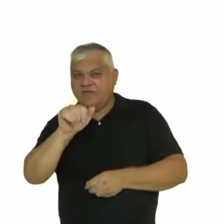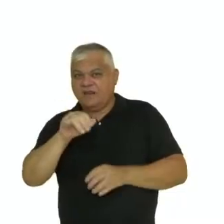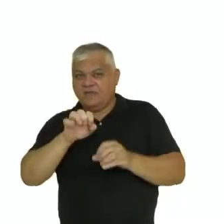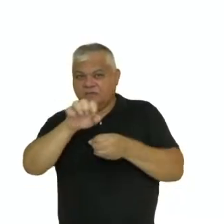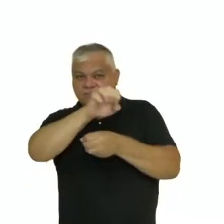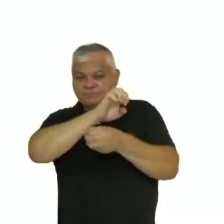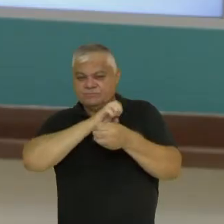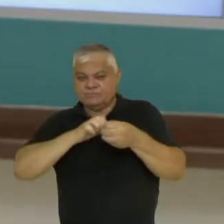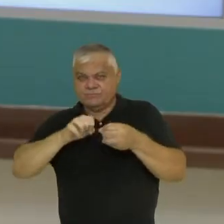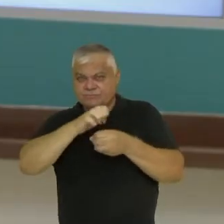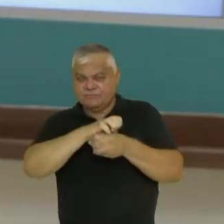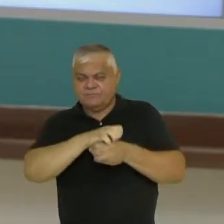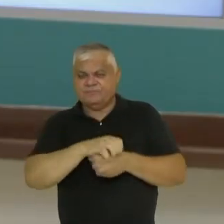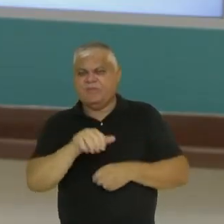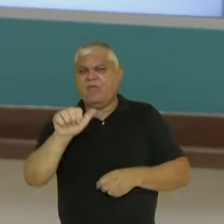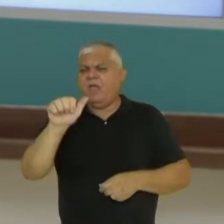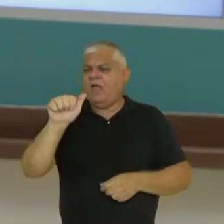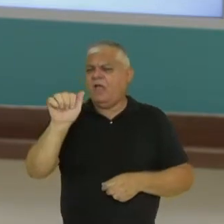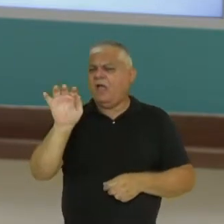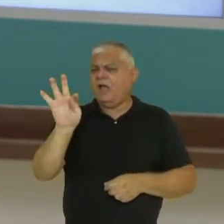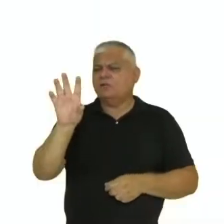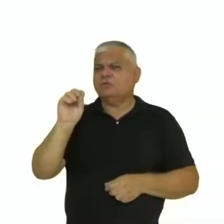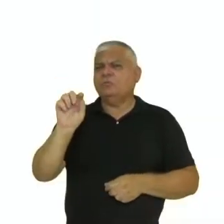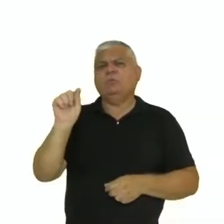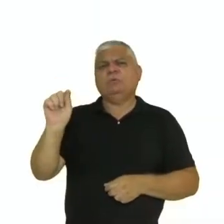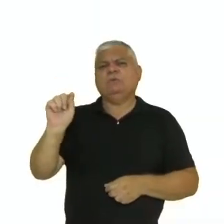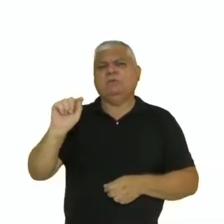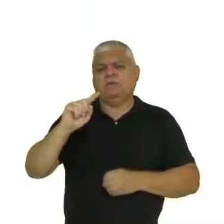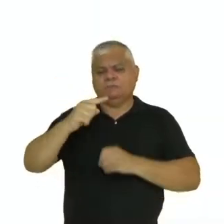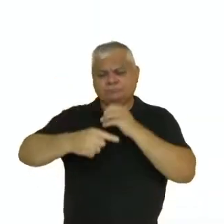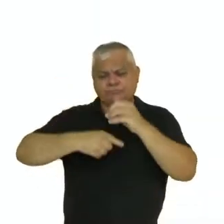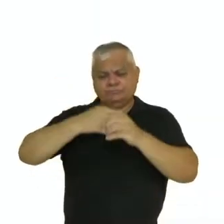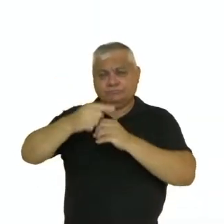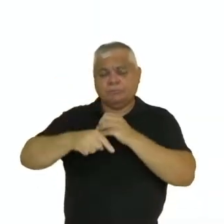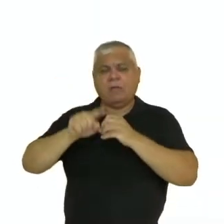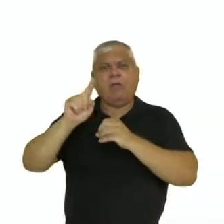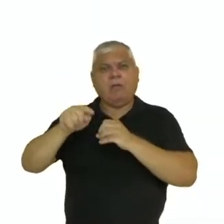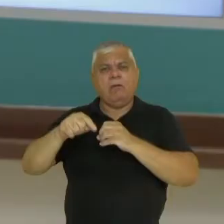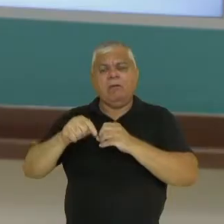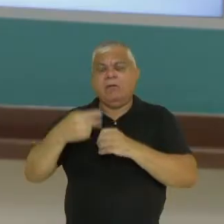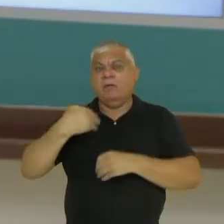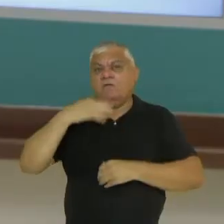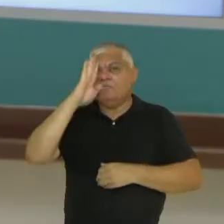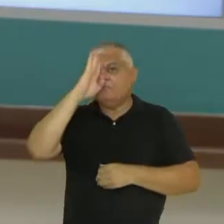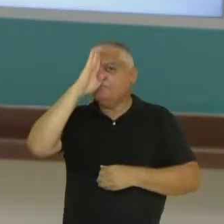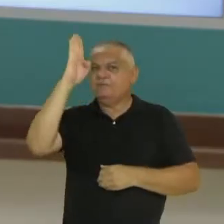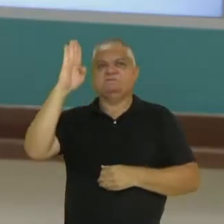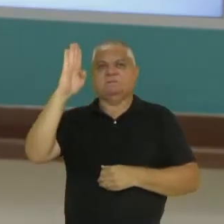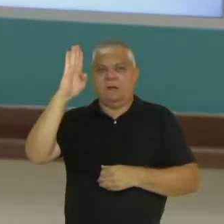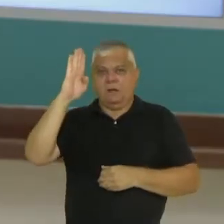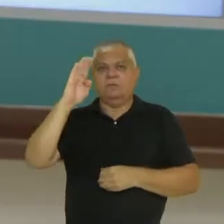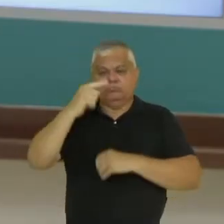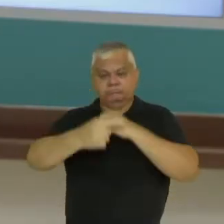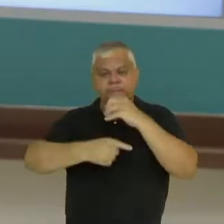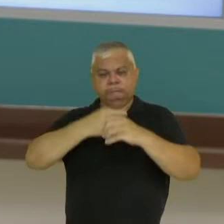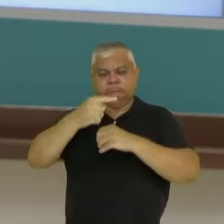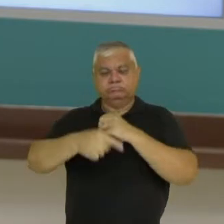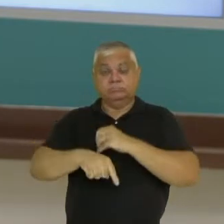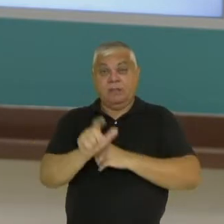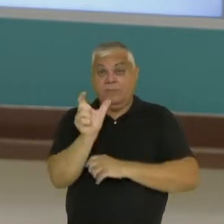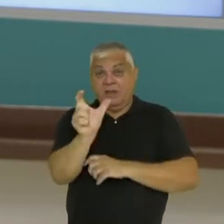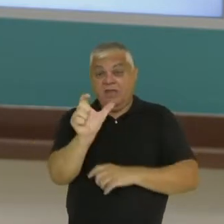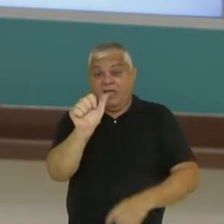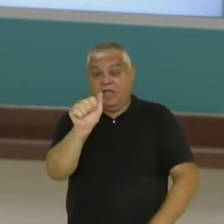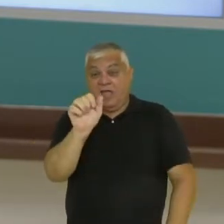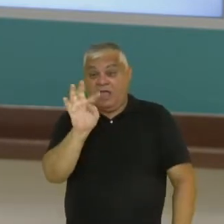o átomo? O átomo é a partícula fundamental formadora de toda a matéria. O conceito de átomo começou lá na Grécia Antiga